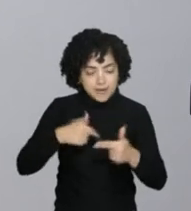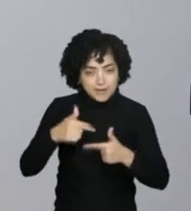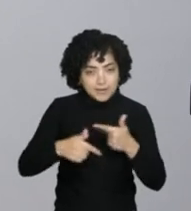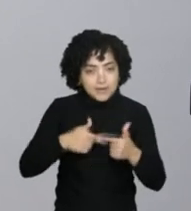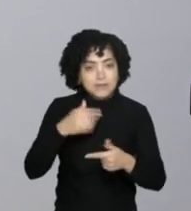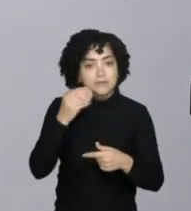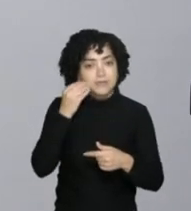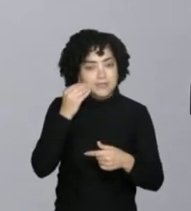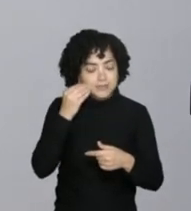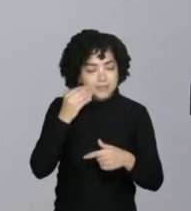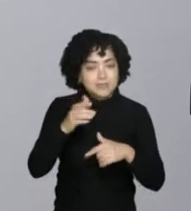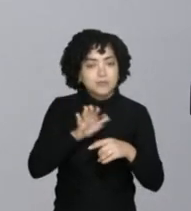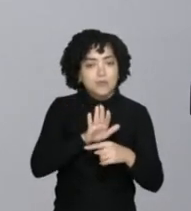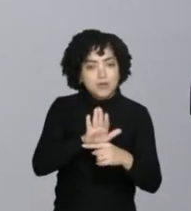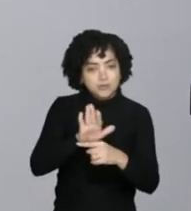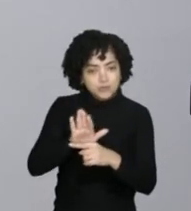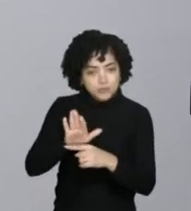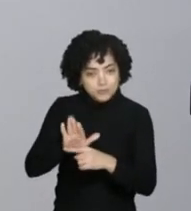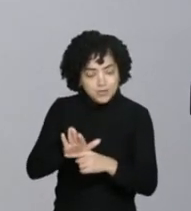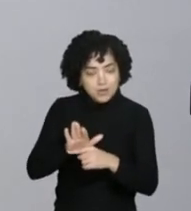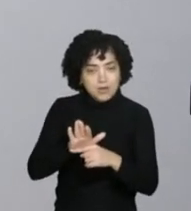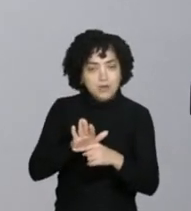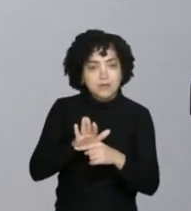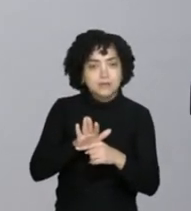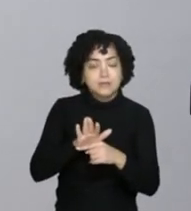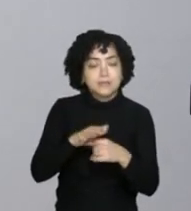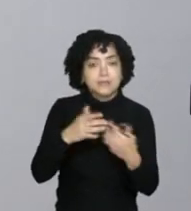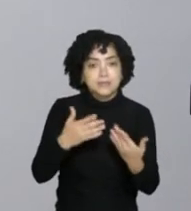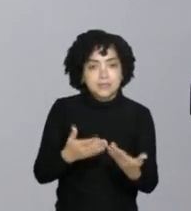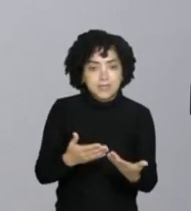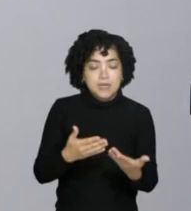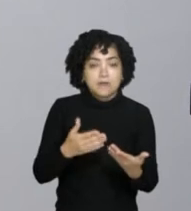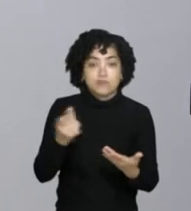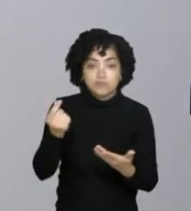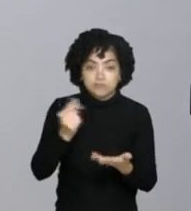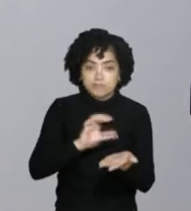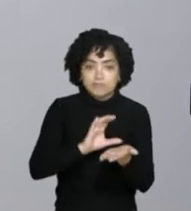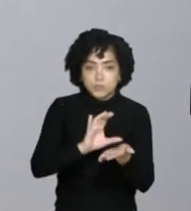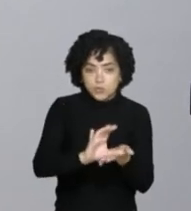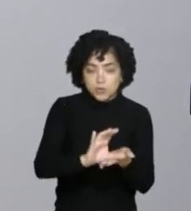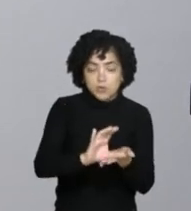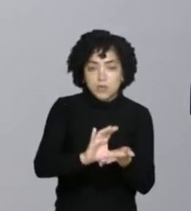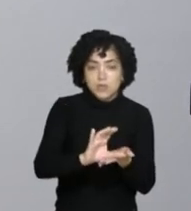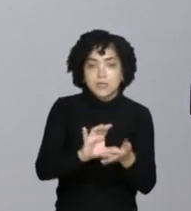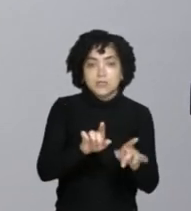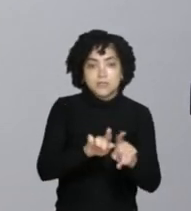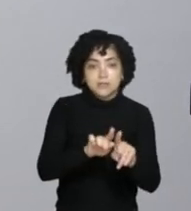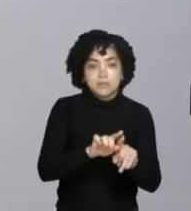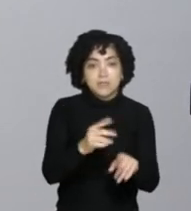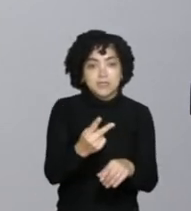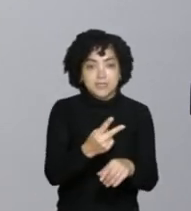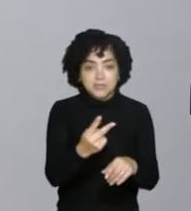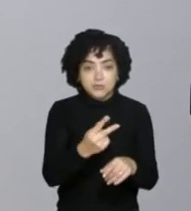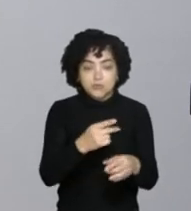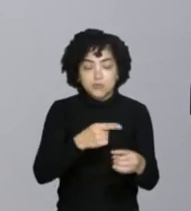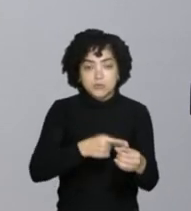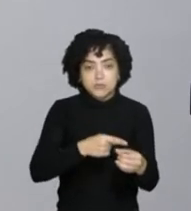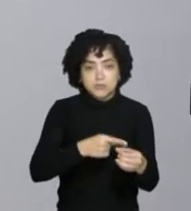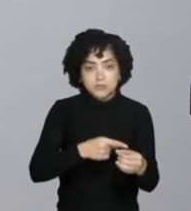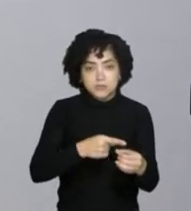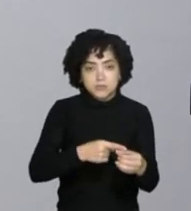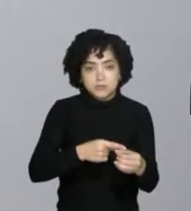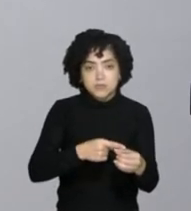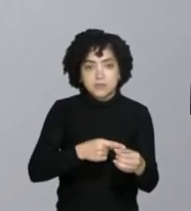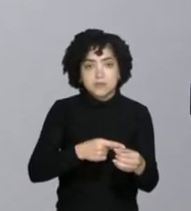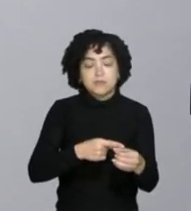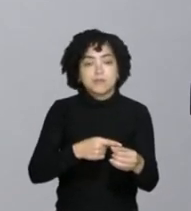ajudar, conseguimos levar aquele município também um pouco de verba, como Guabiruba, tivemos 750 mil, Vida